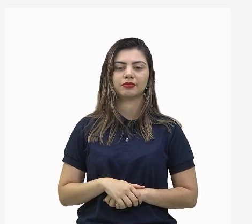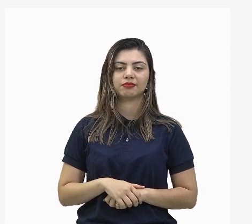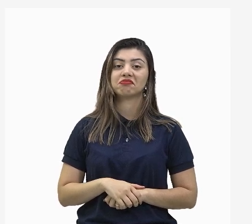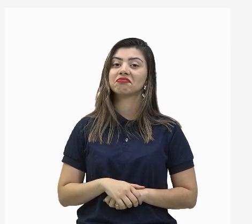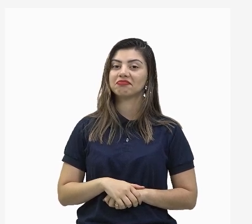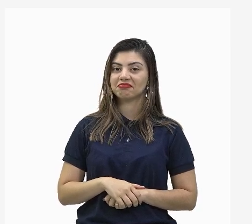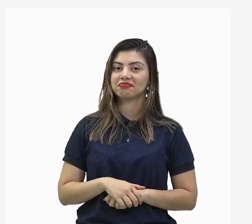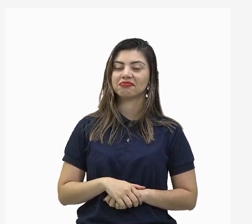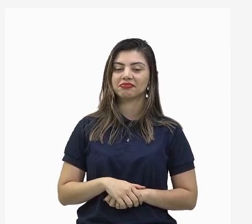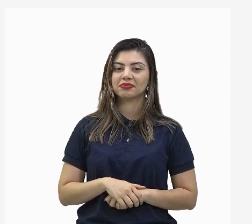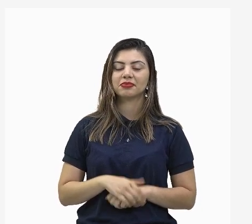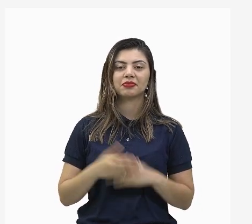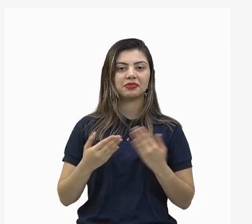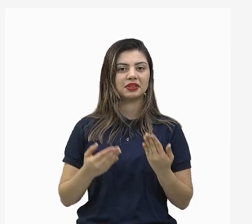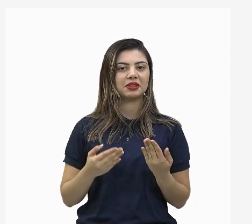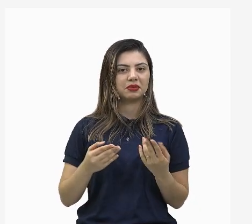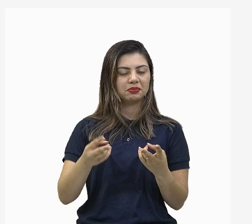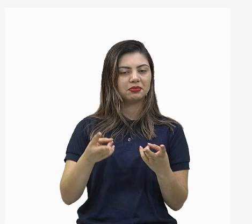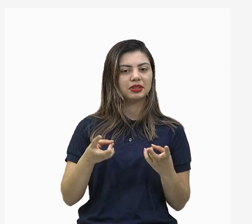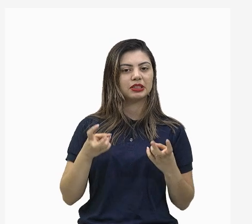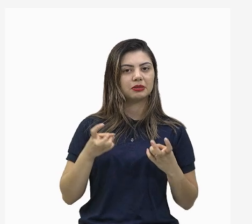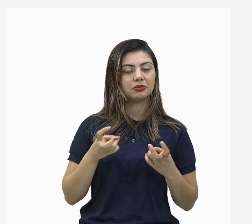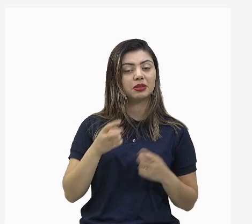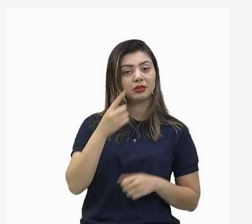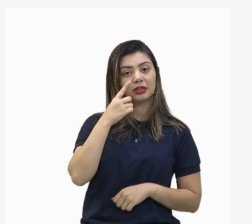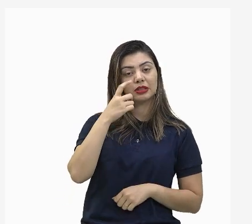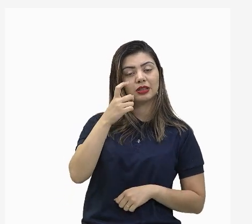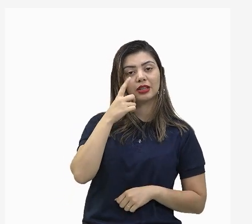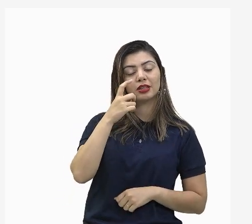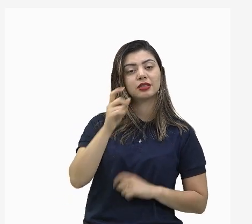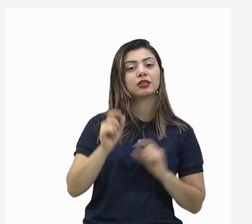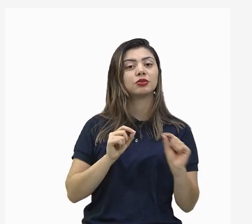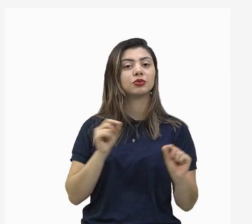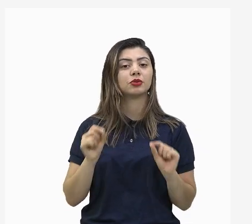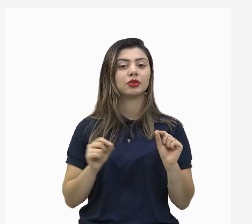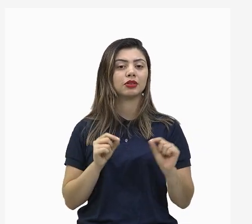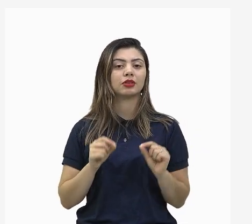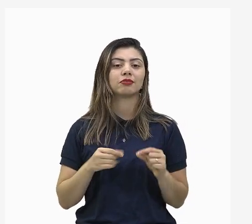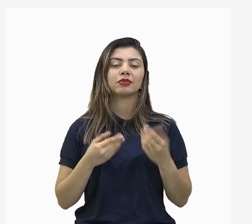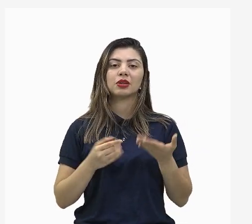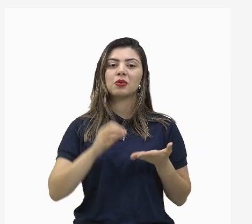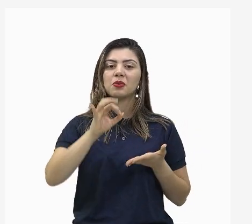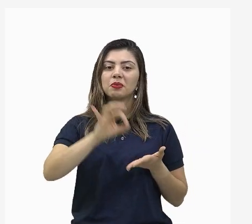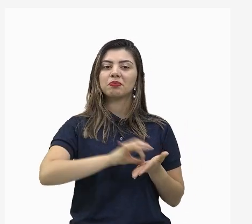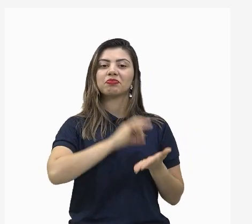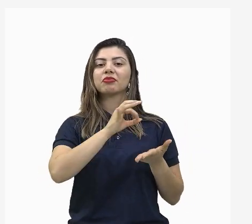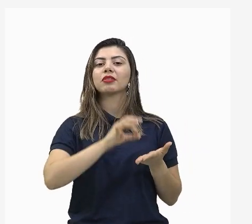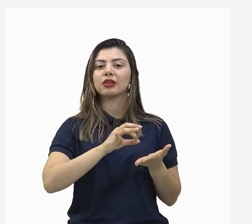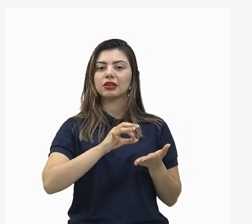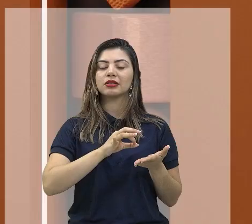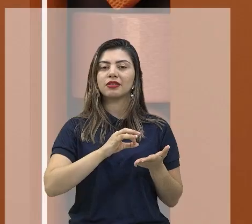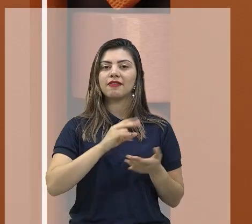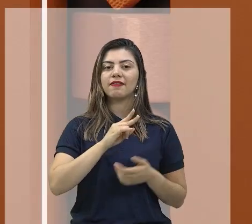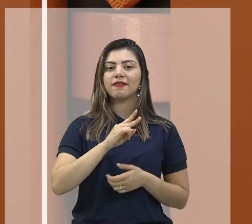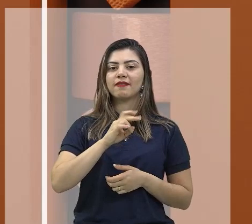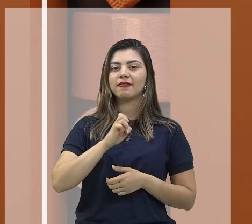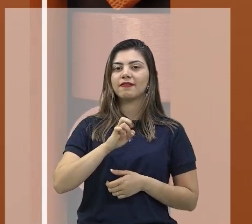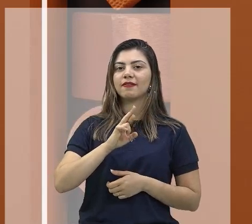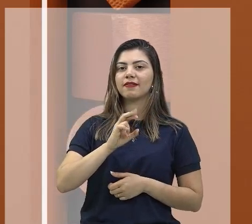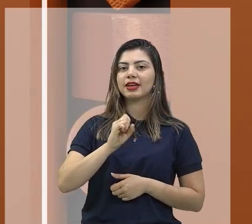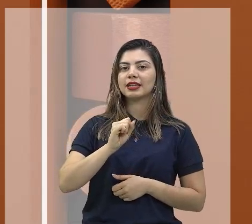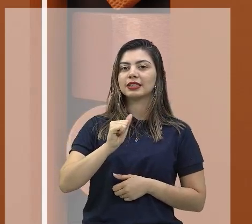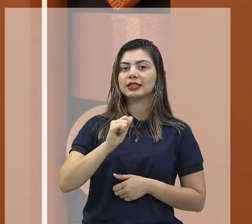olha só uma parte bem interessante que é o quê, né? Esse Tratado de Versalhes.